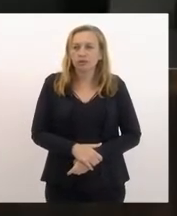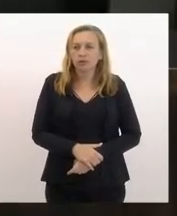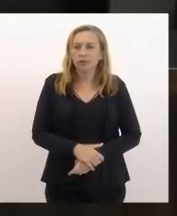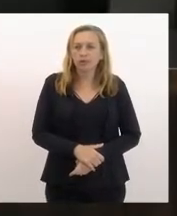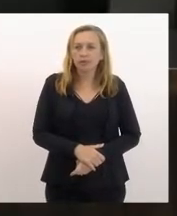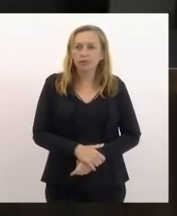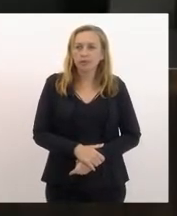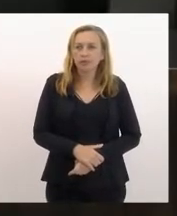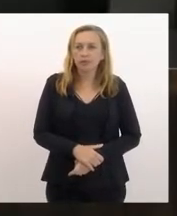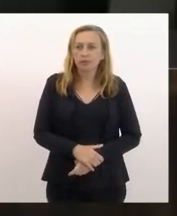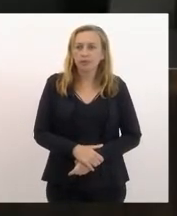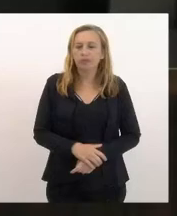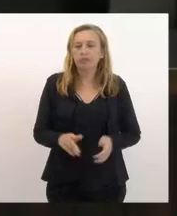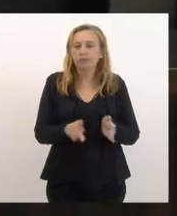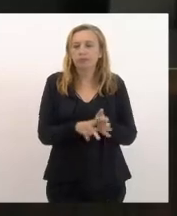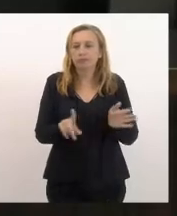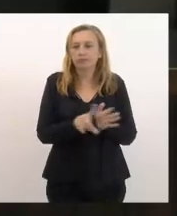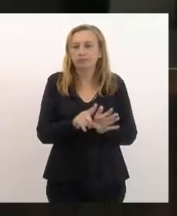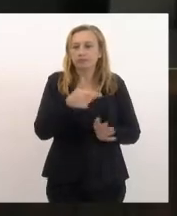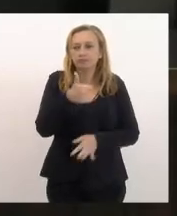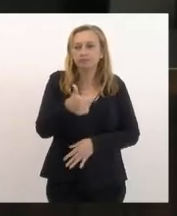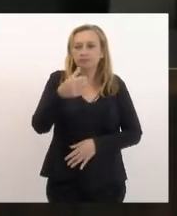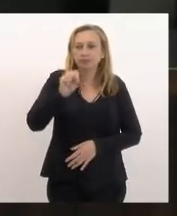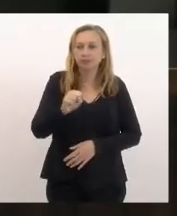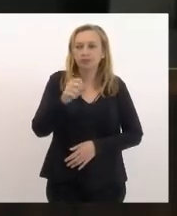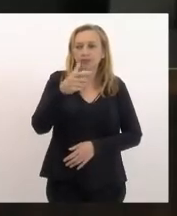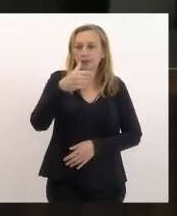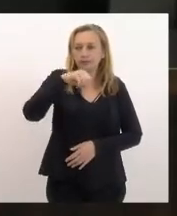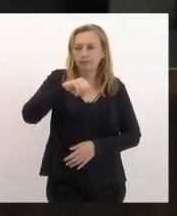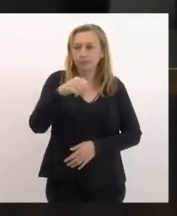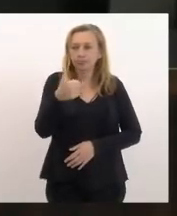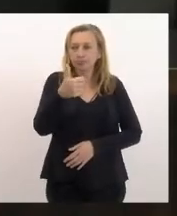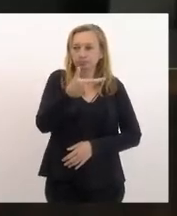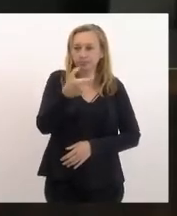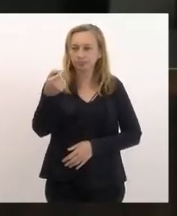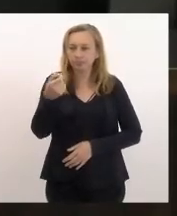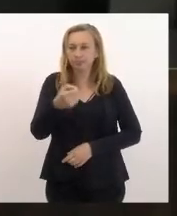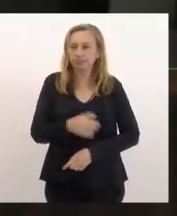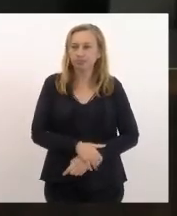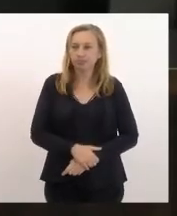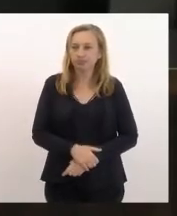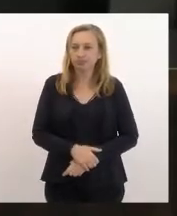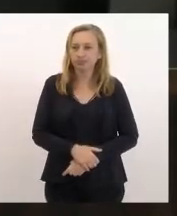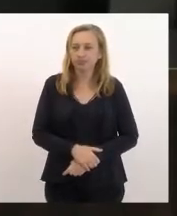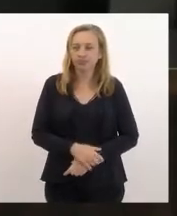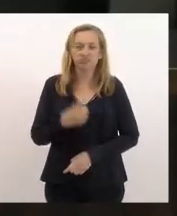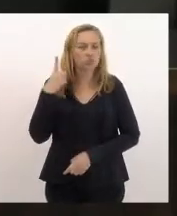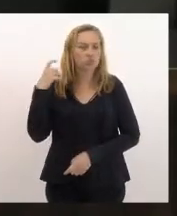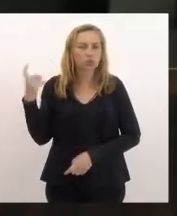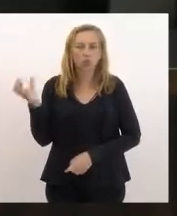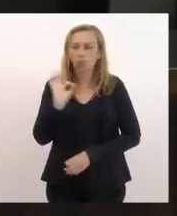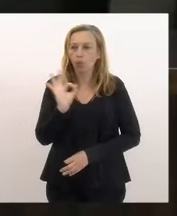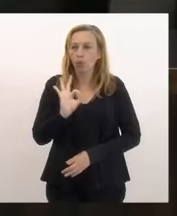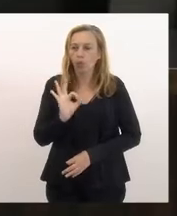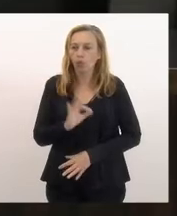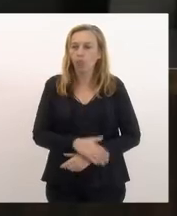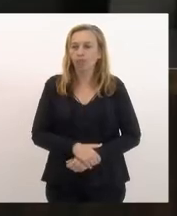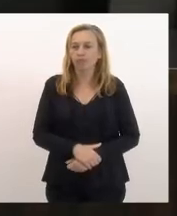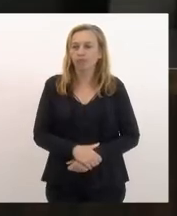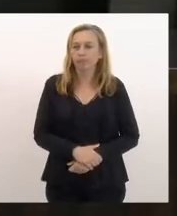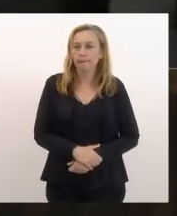Cultura ao projeto de lei 2891 de 20. Está sem som, Chiquinho.